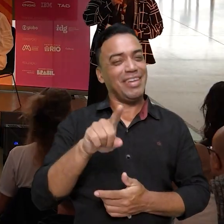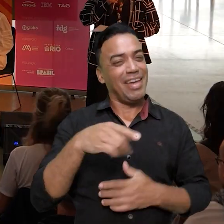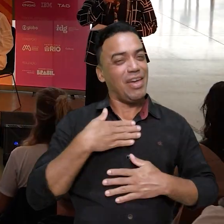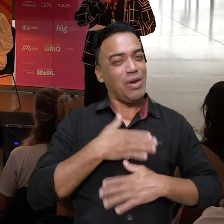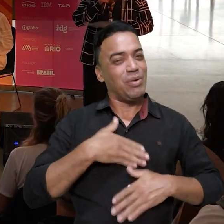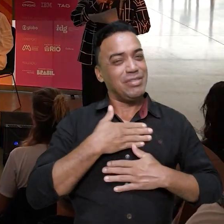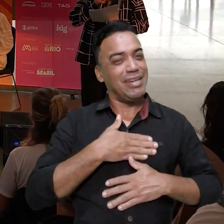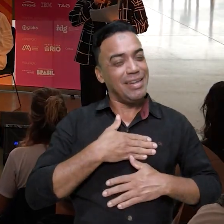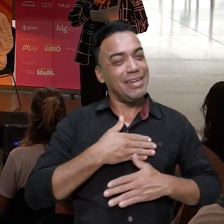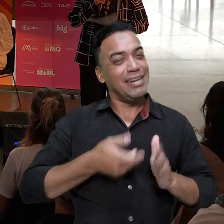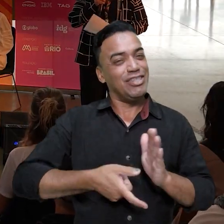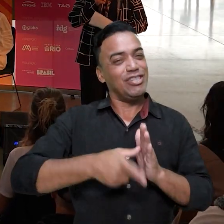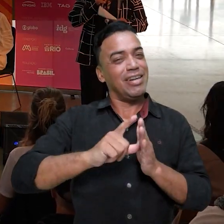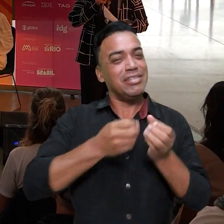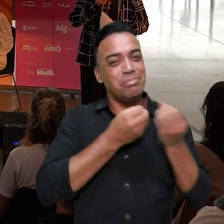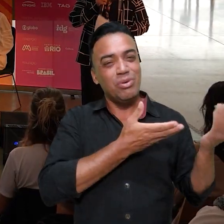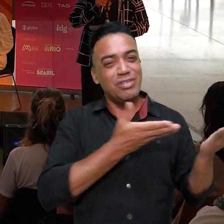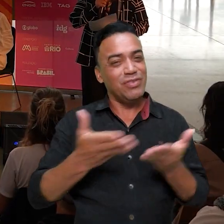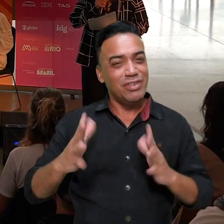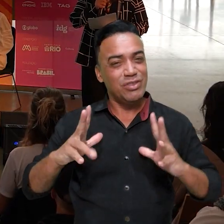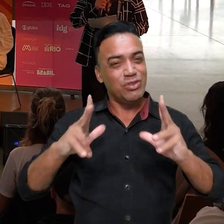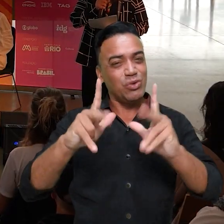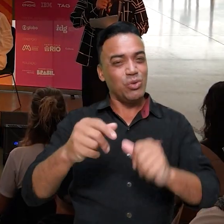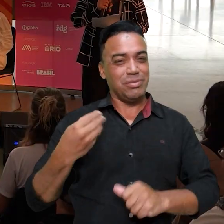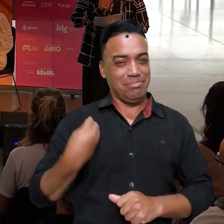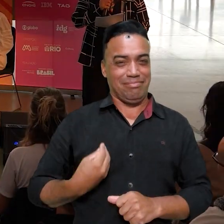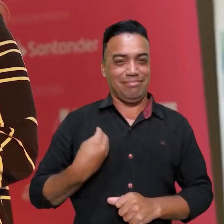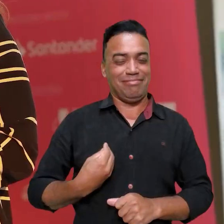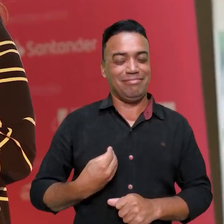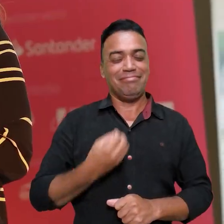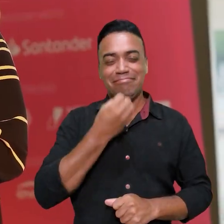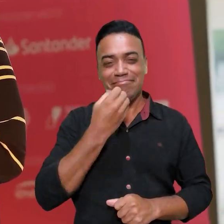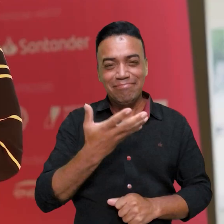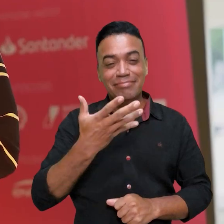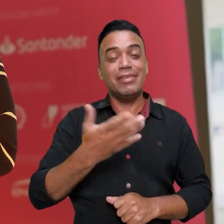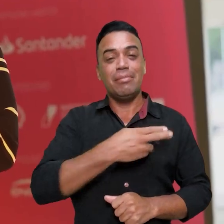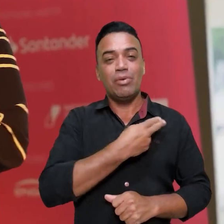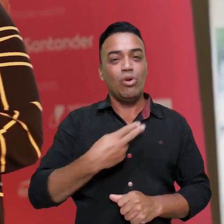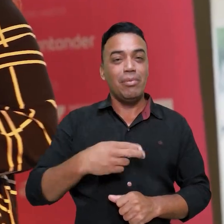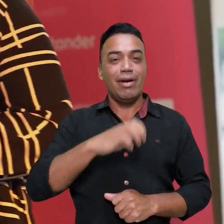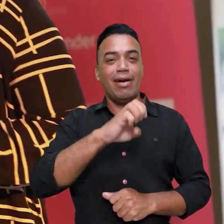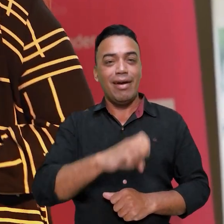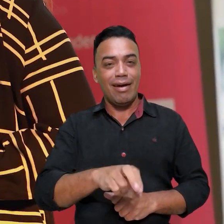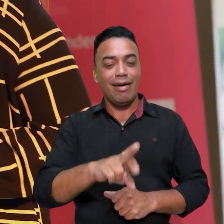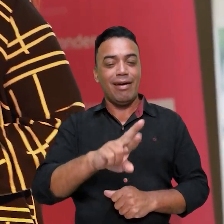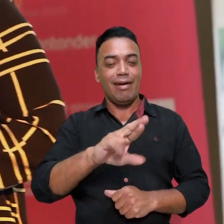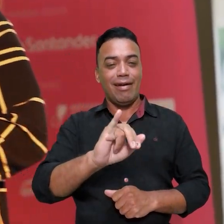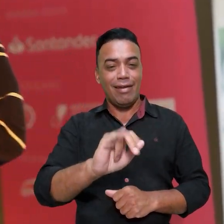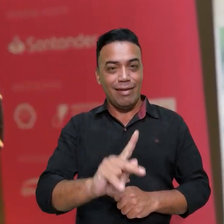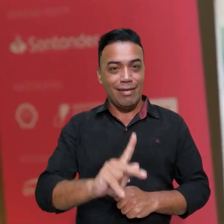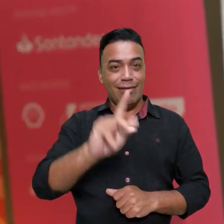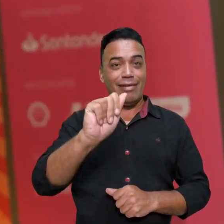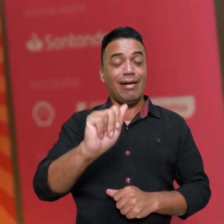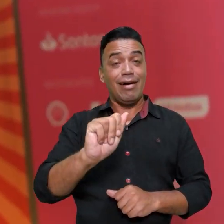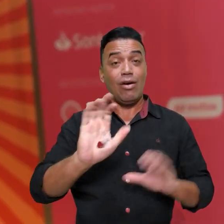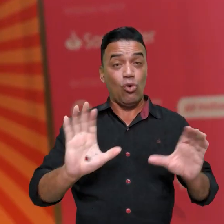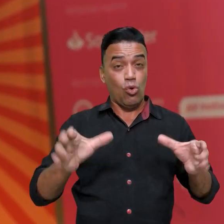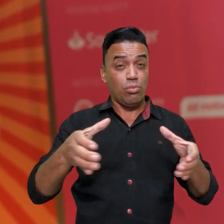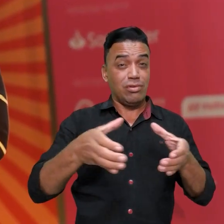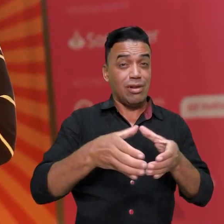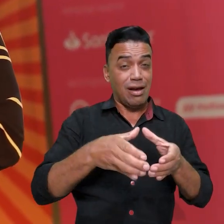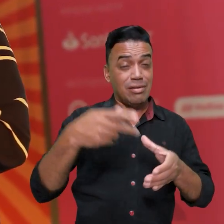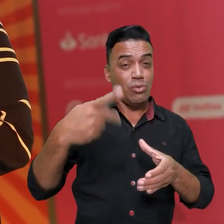de pé que traja roupas escuras. Ela é a intérprete de Libras e traduz simultaneamente tudo o que é falado. A